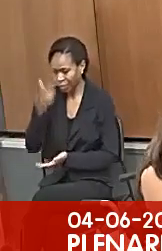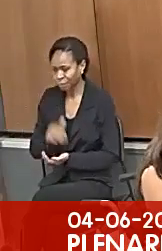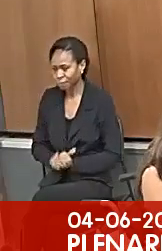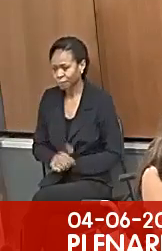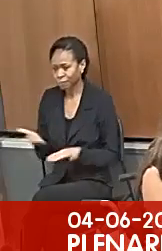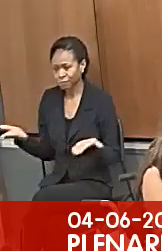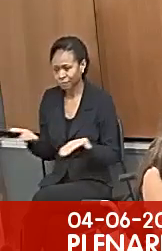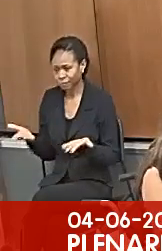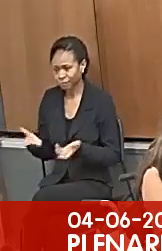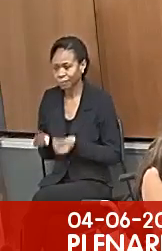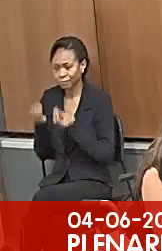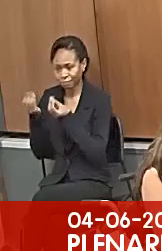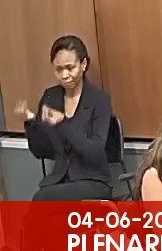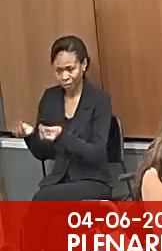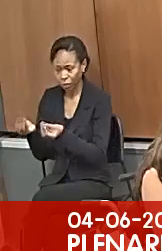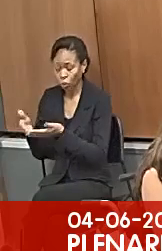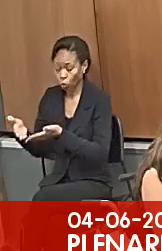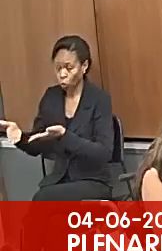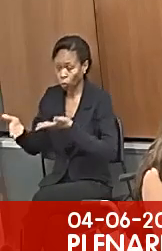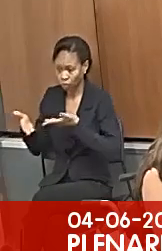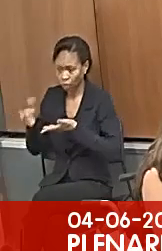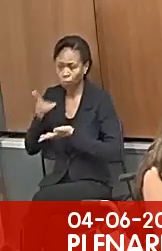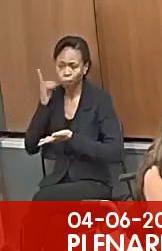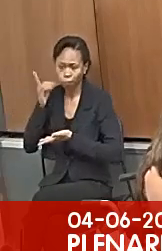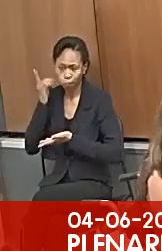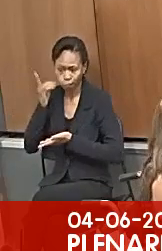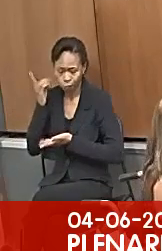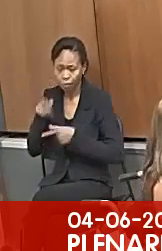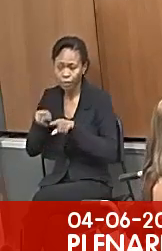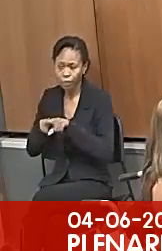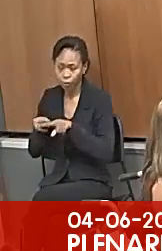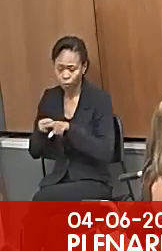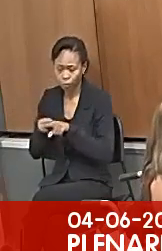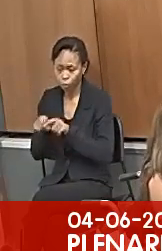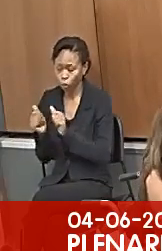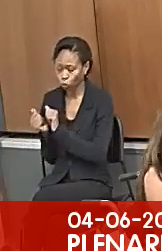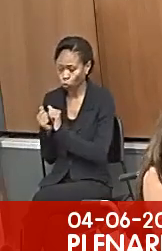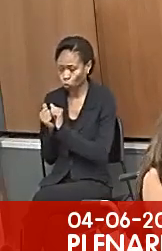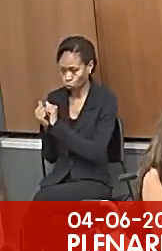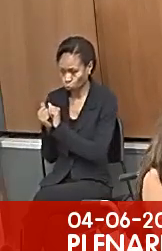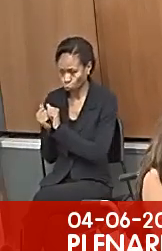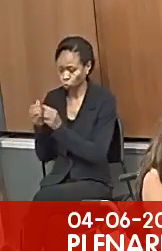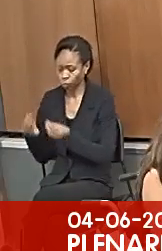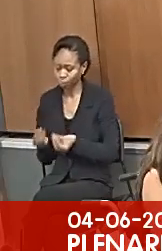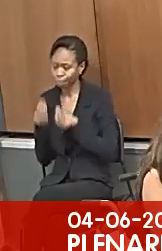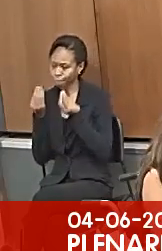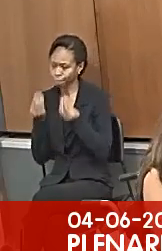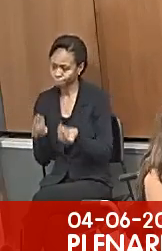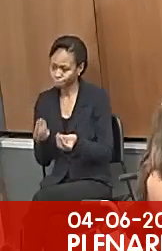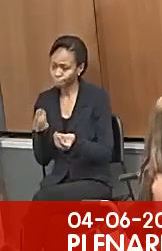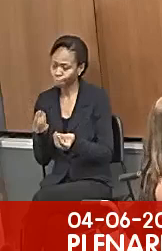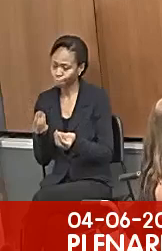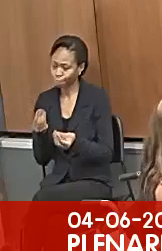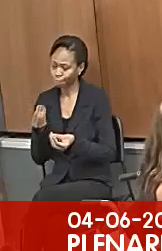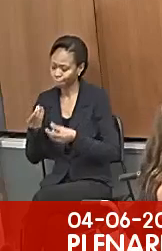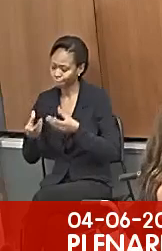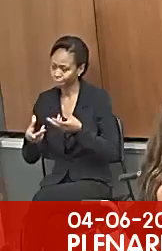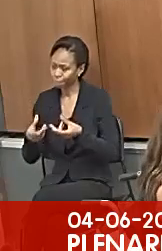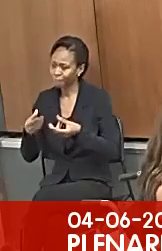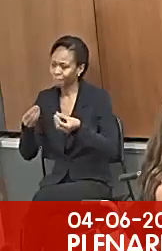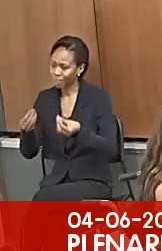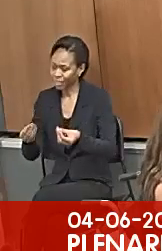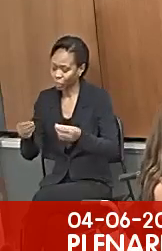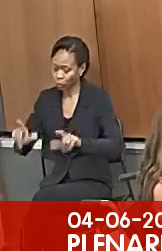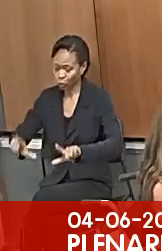e vou convidar aqui os meus amigos deputados também para procederem comigo essa grande entrega. Faremos, então, a entrega